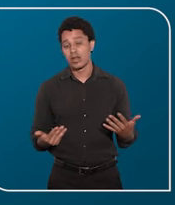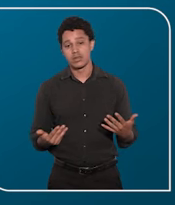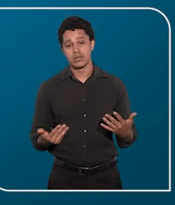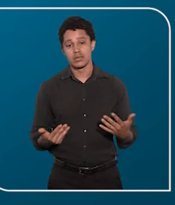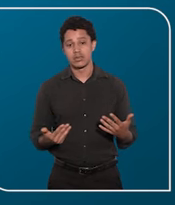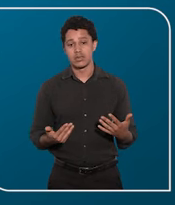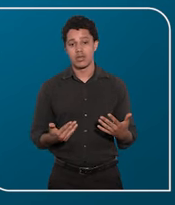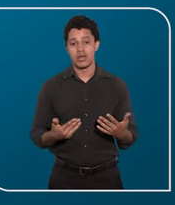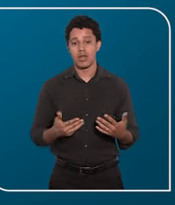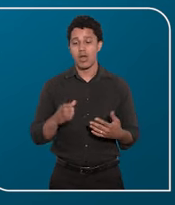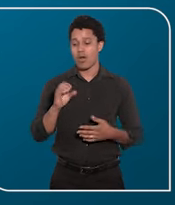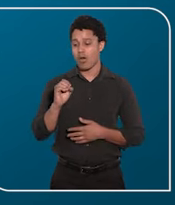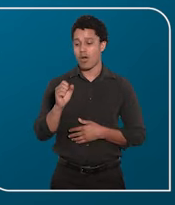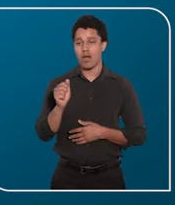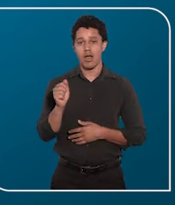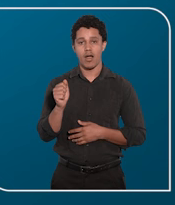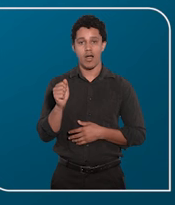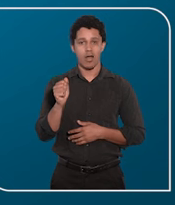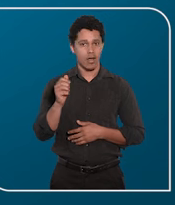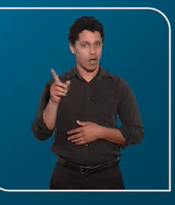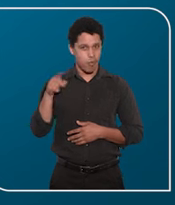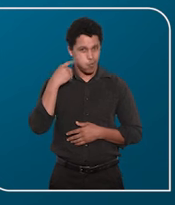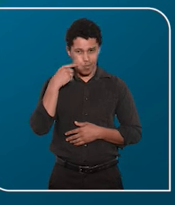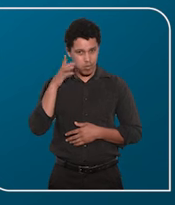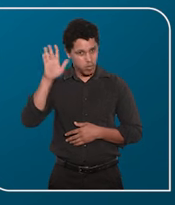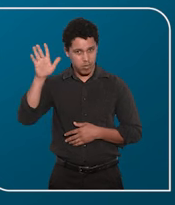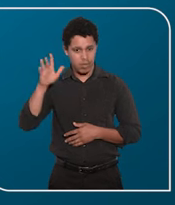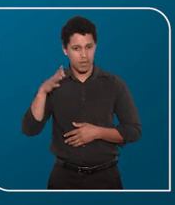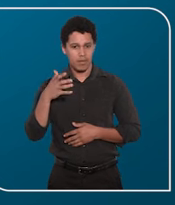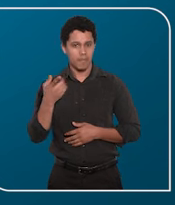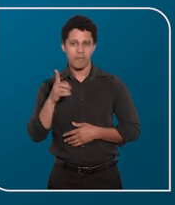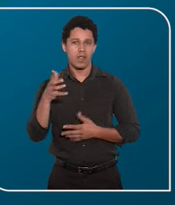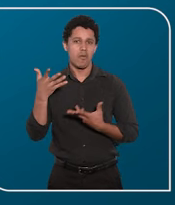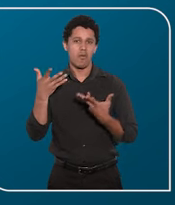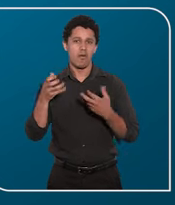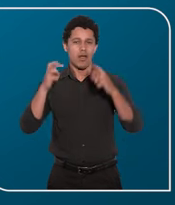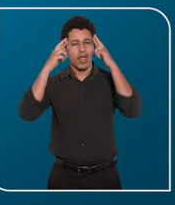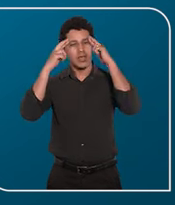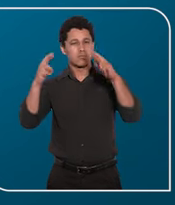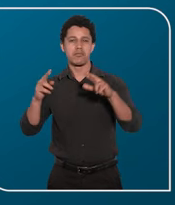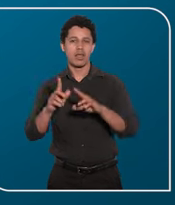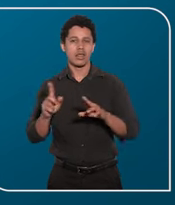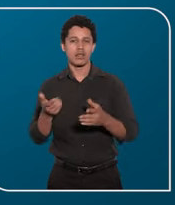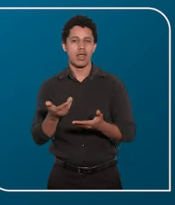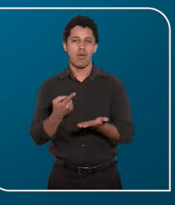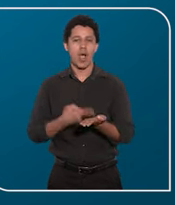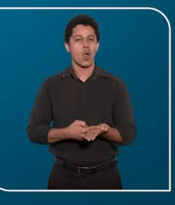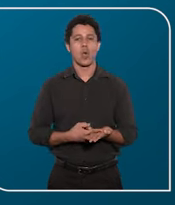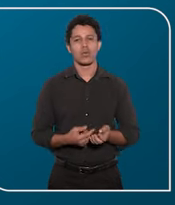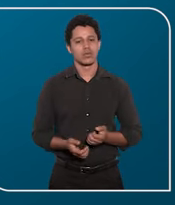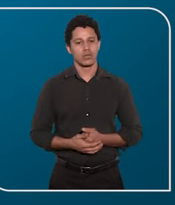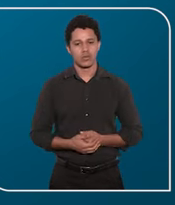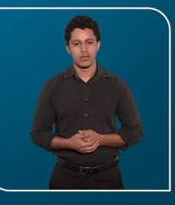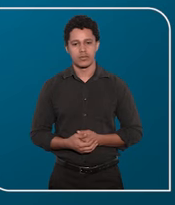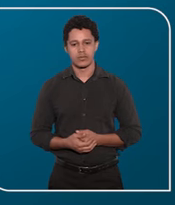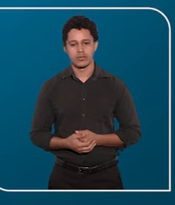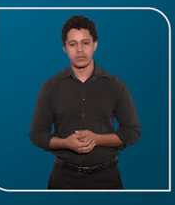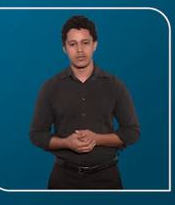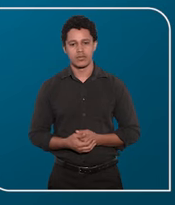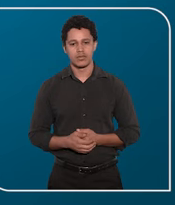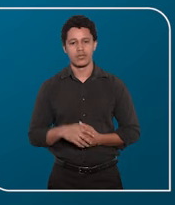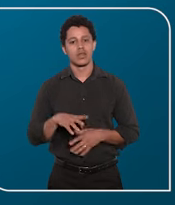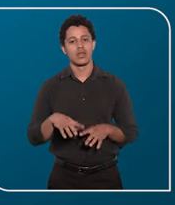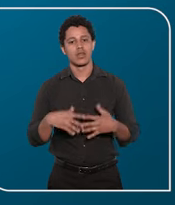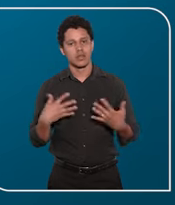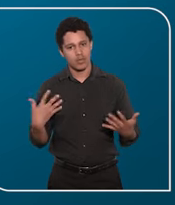dos advogados portugueses passou a não respeitar mais este tratado, esta reciprocidade. Então, nós estamos